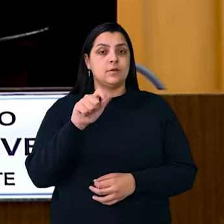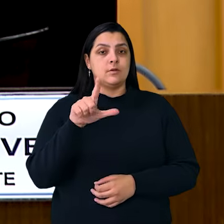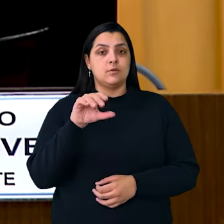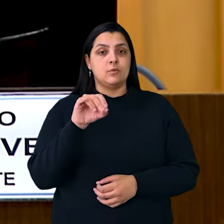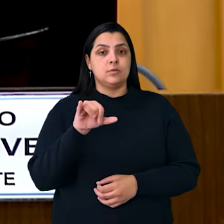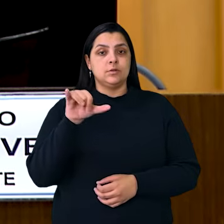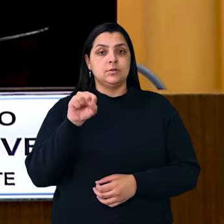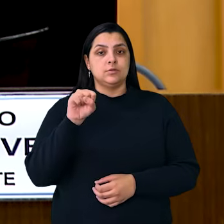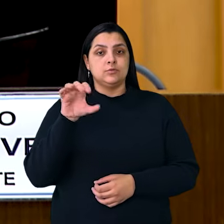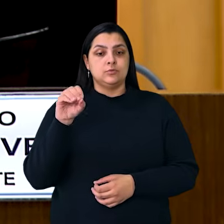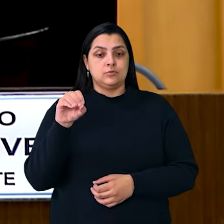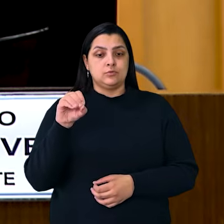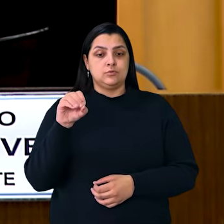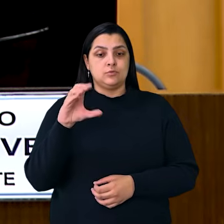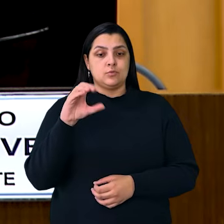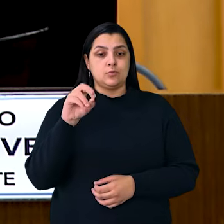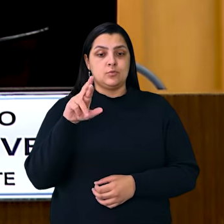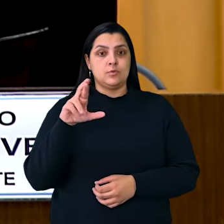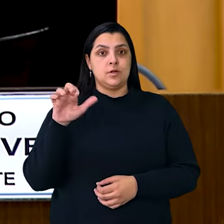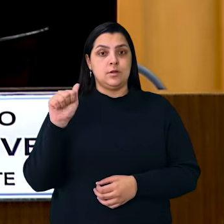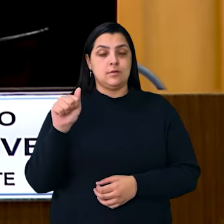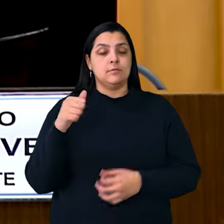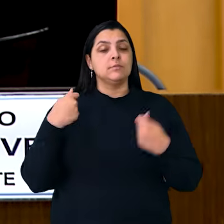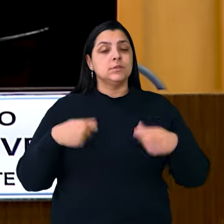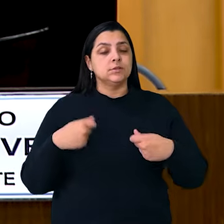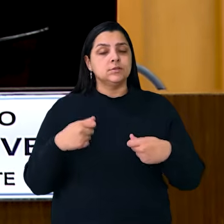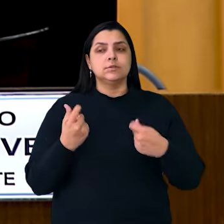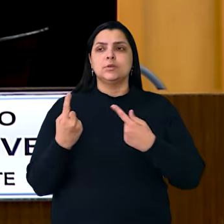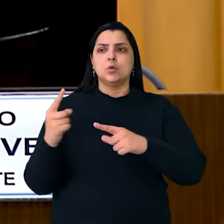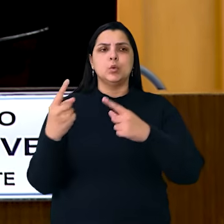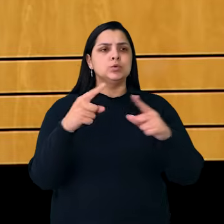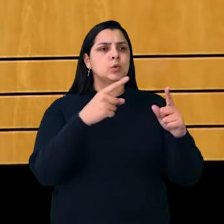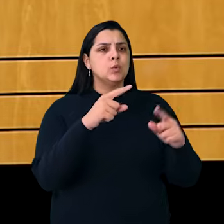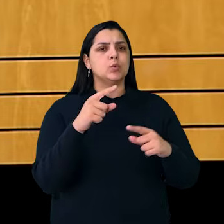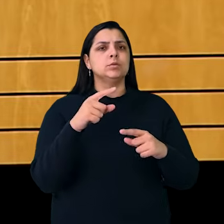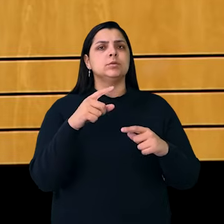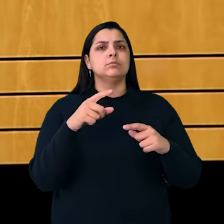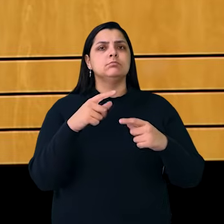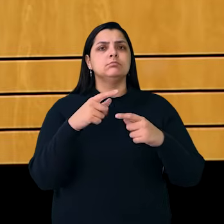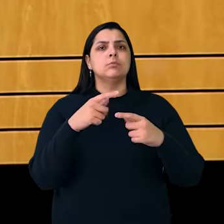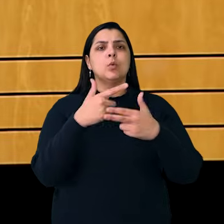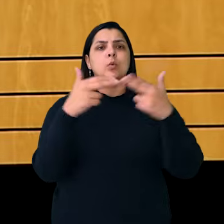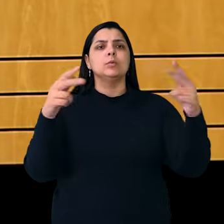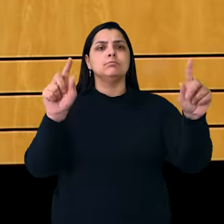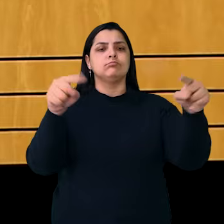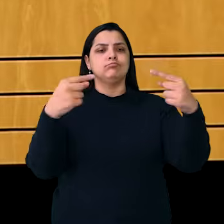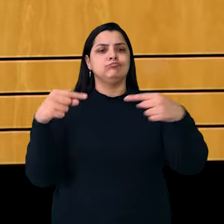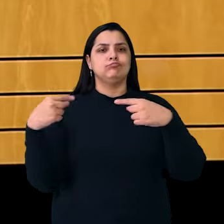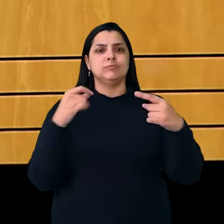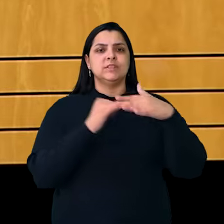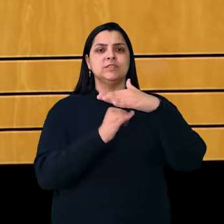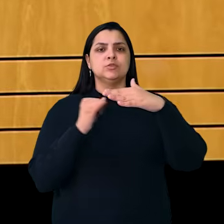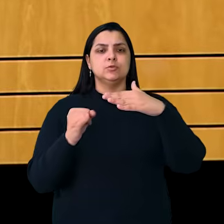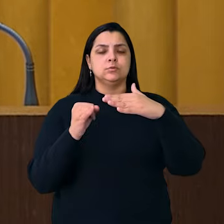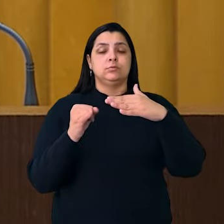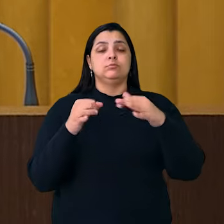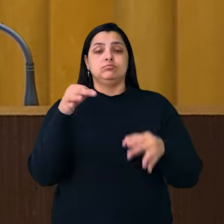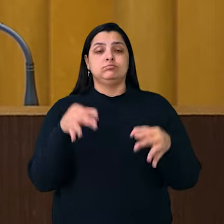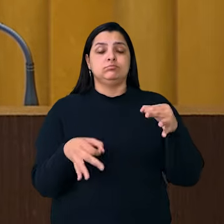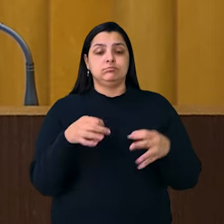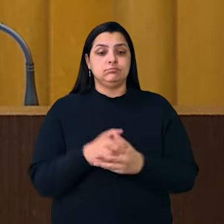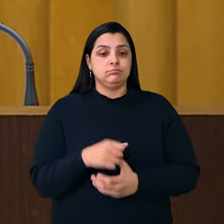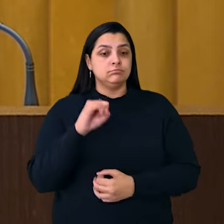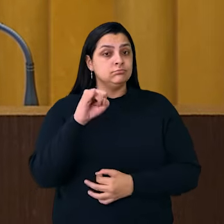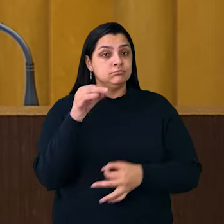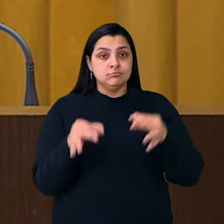Aloísio Corrêa da Veiga, ressaltou a necessidade de combater qualquer tentativa de enfraquecimento das instituições judiciárias. Onde